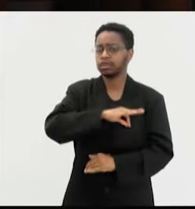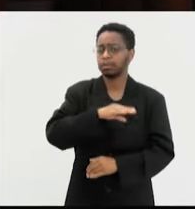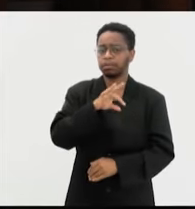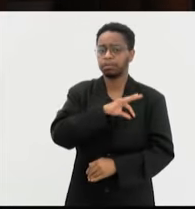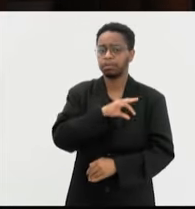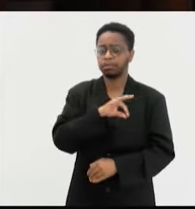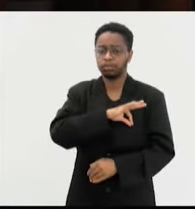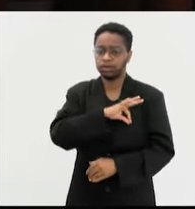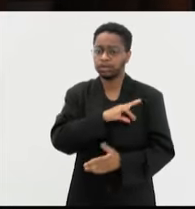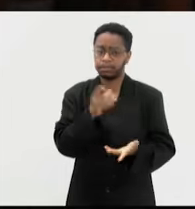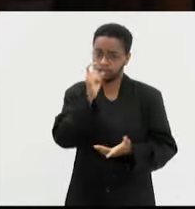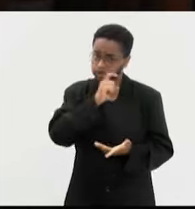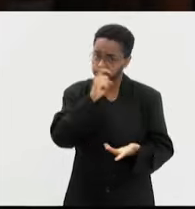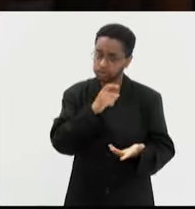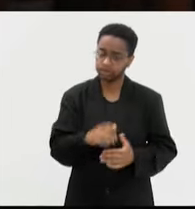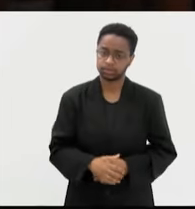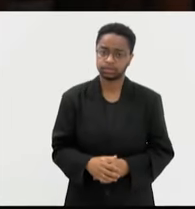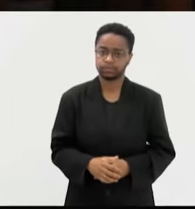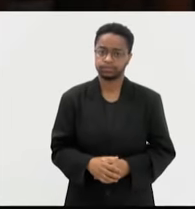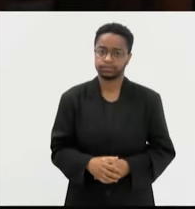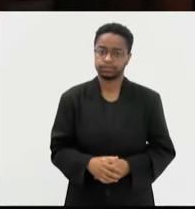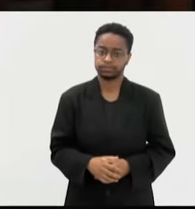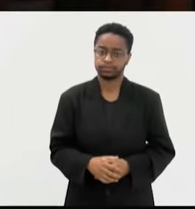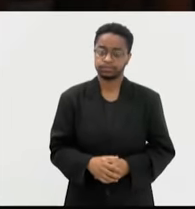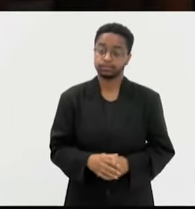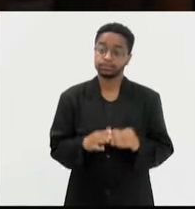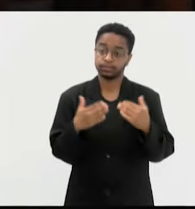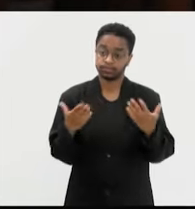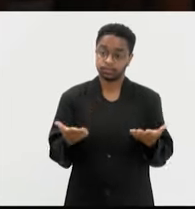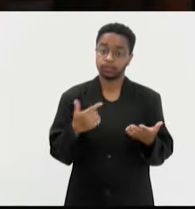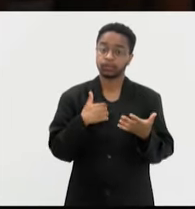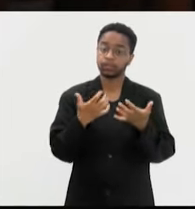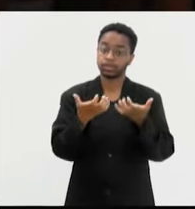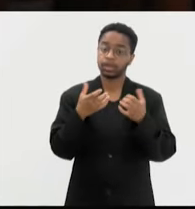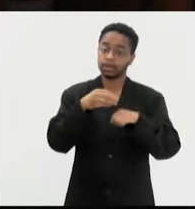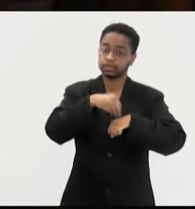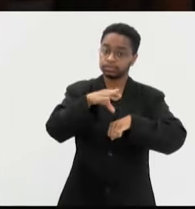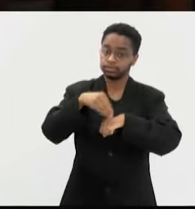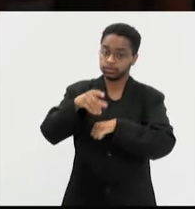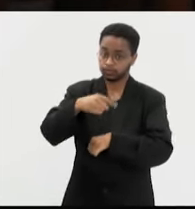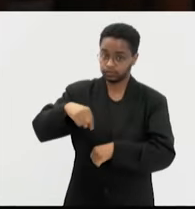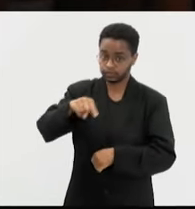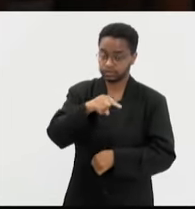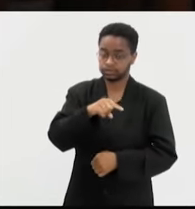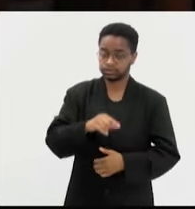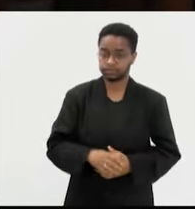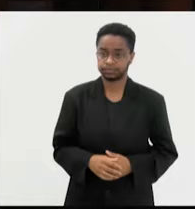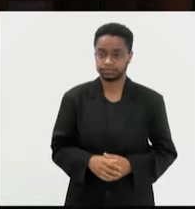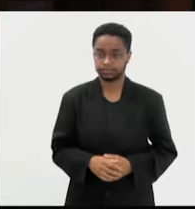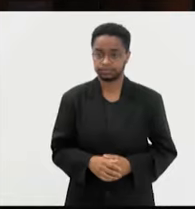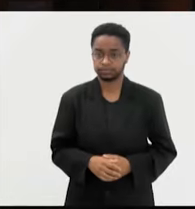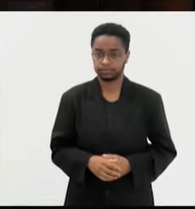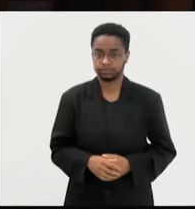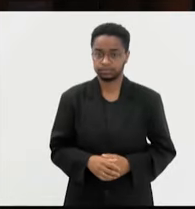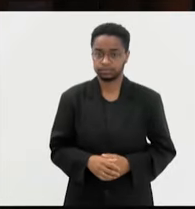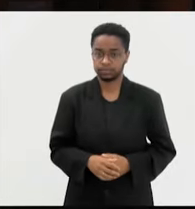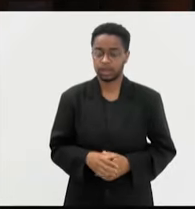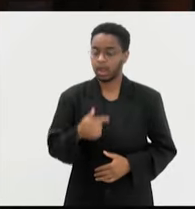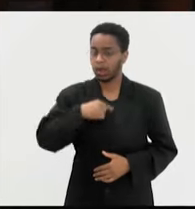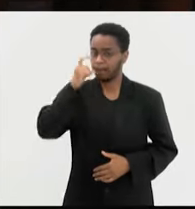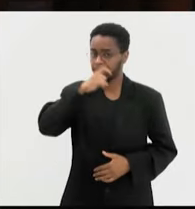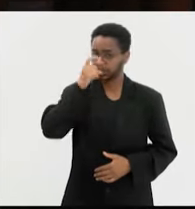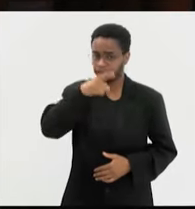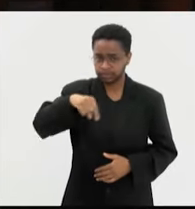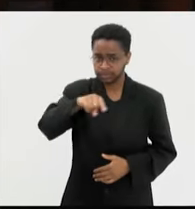polícia É mentira então gente eu quer deixar um recado aqui PR tropa carinho não vai Men